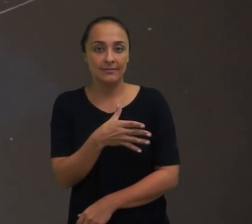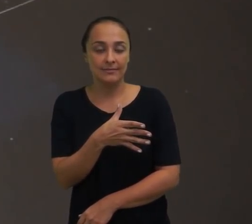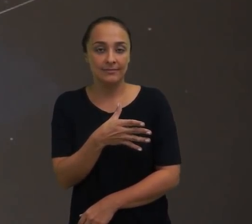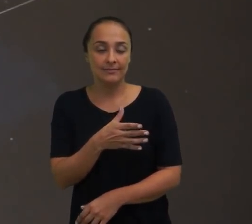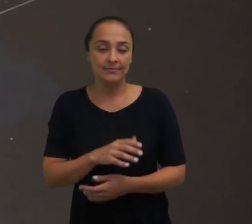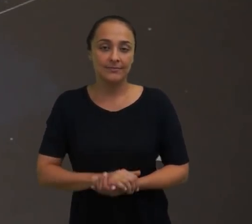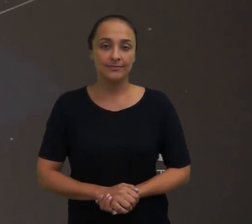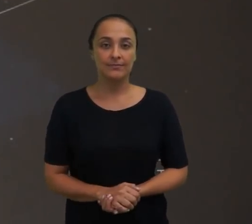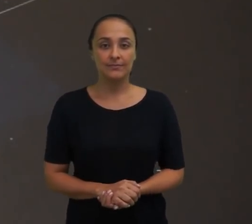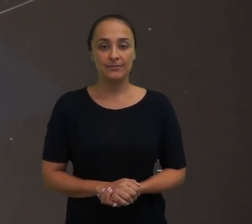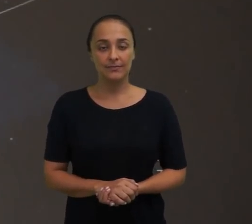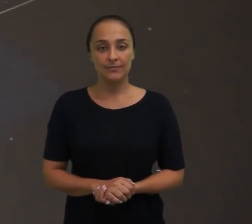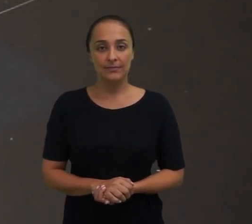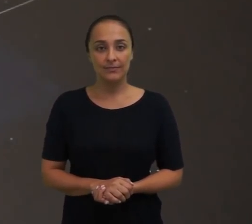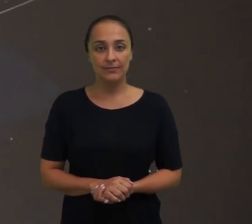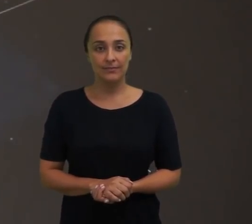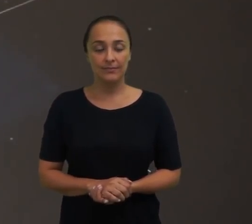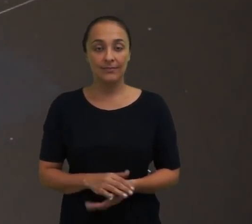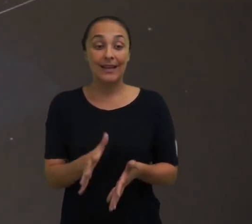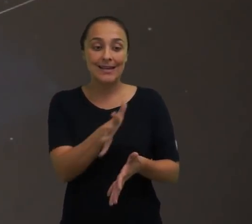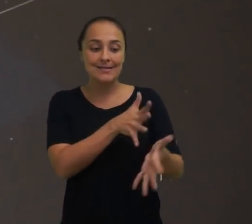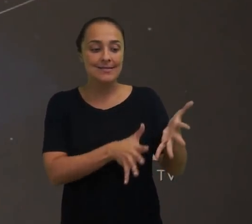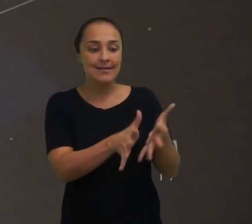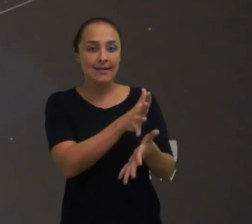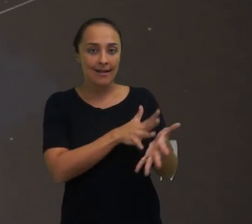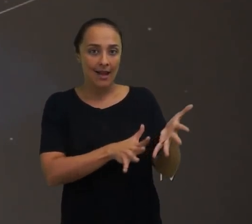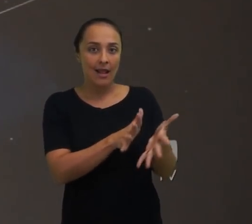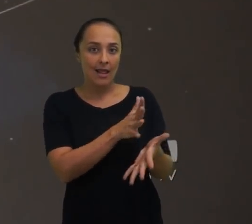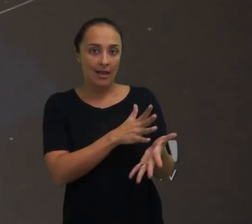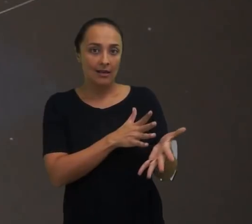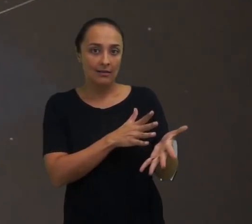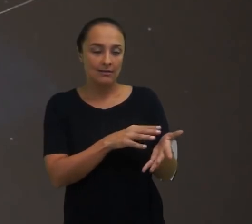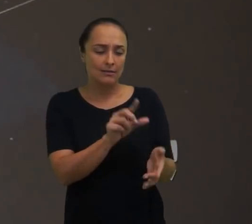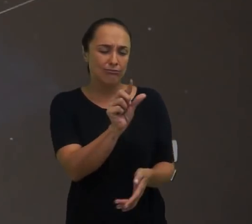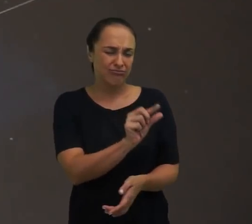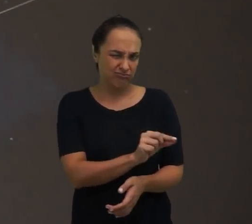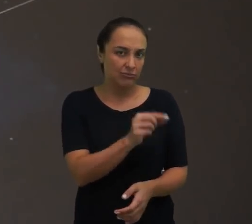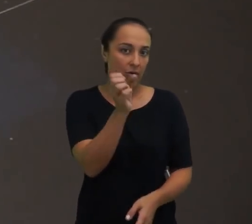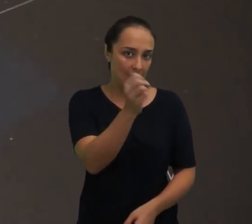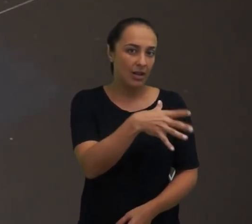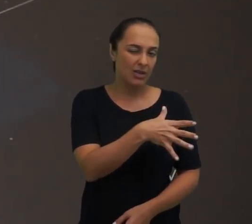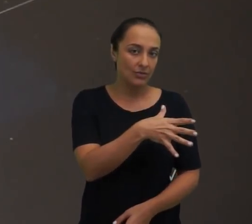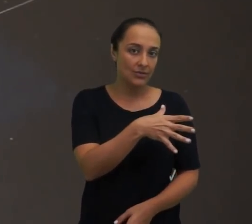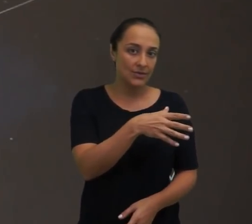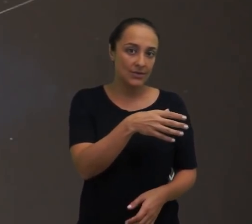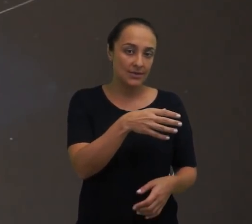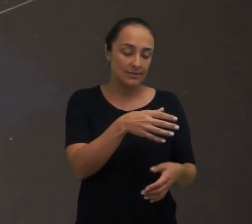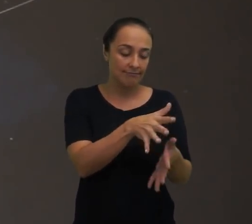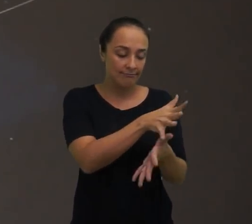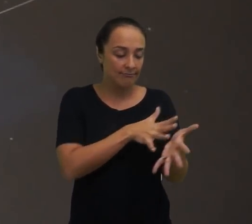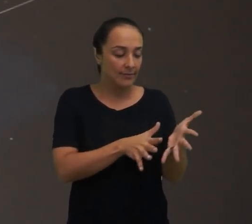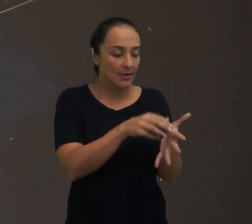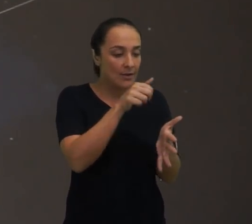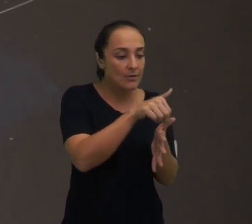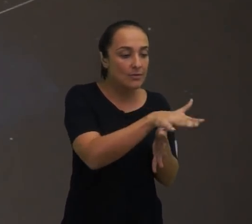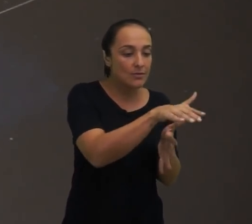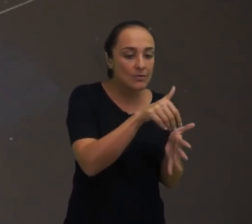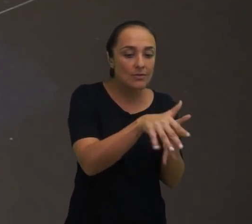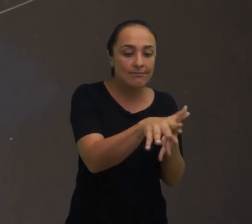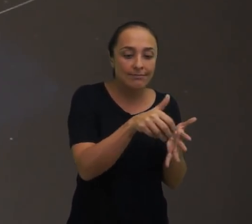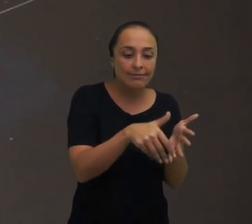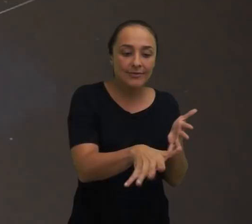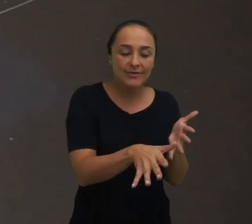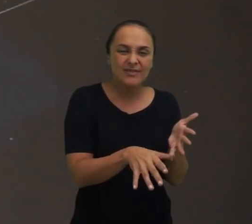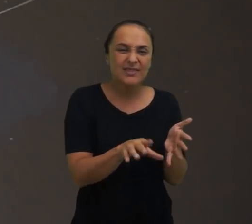em quasares, a situação é diferente. A energia liberada é tal que o vento é acelerado a altíssimas velocidades e